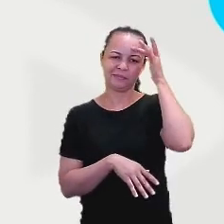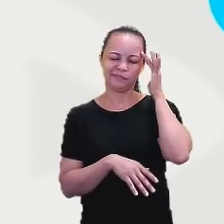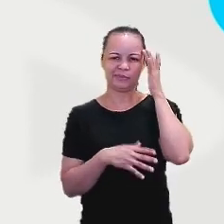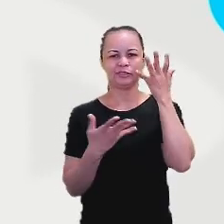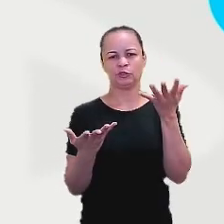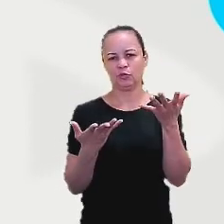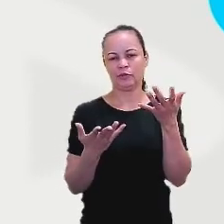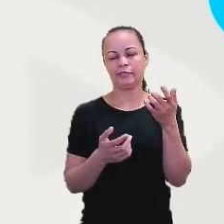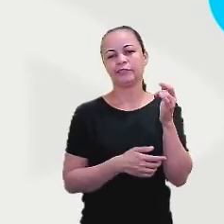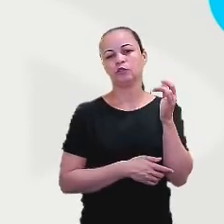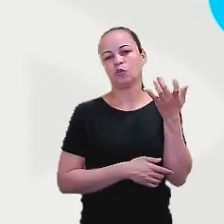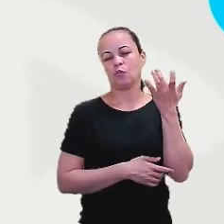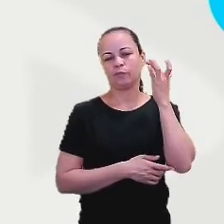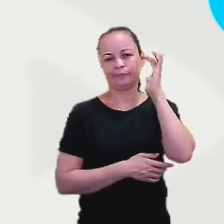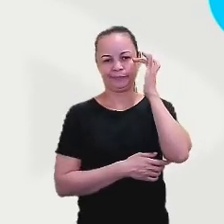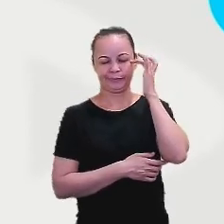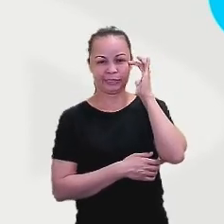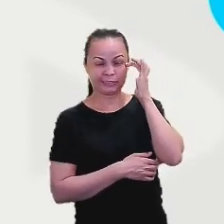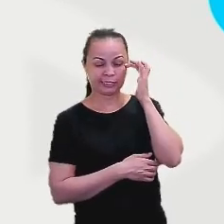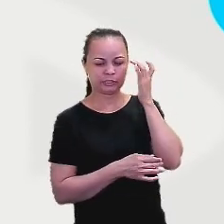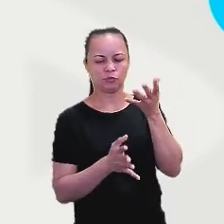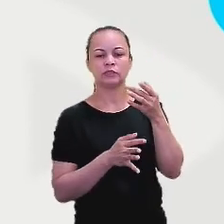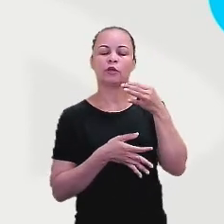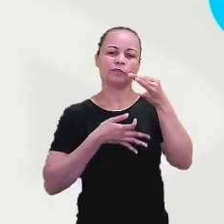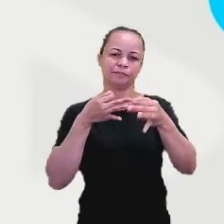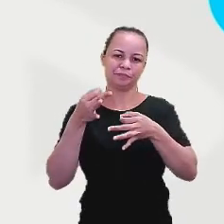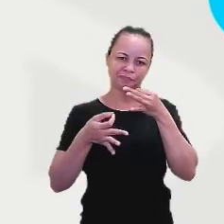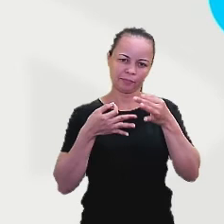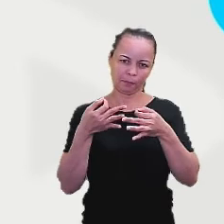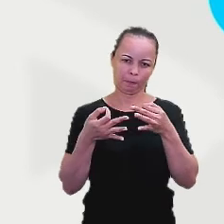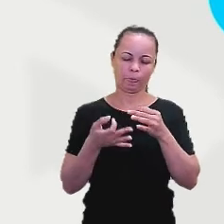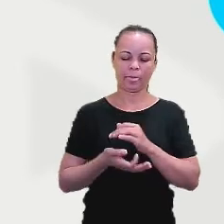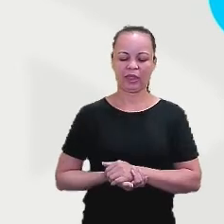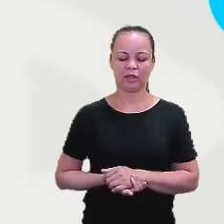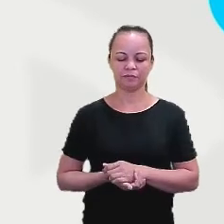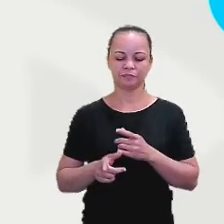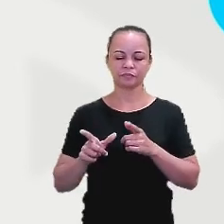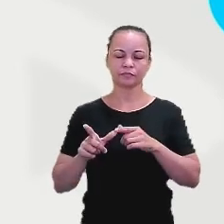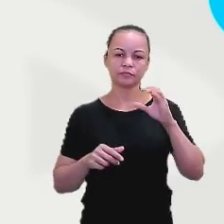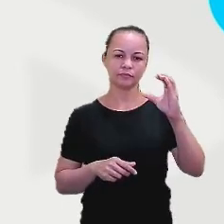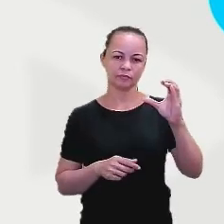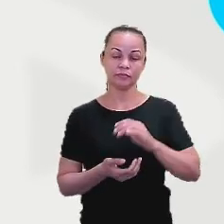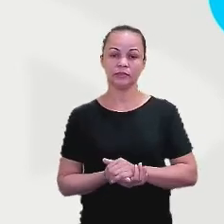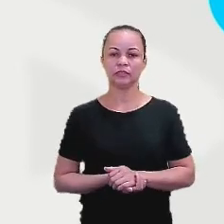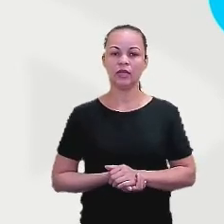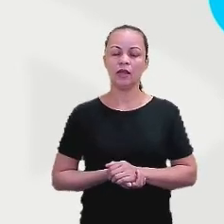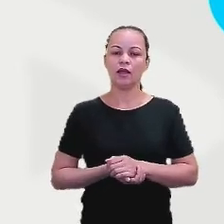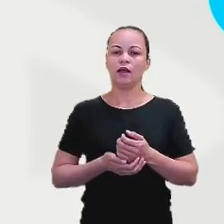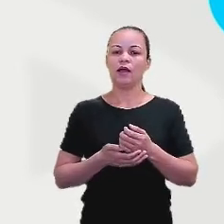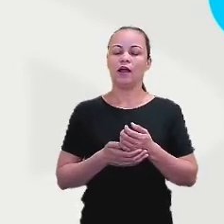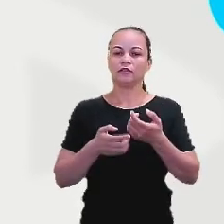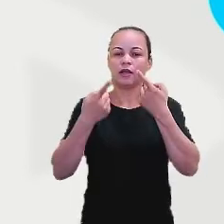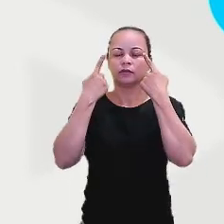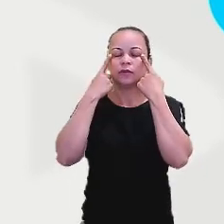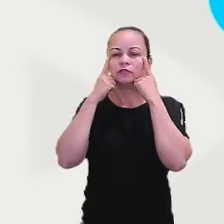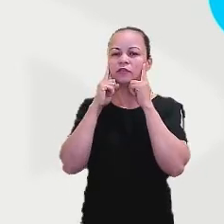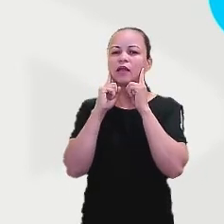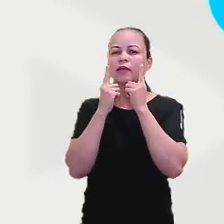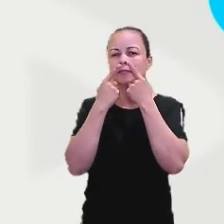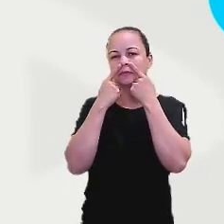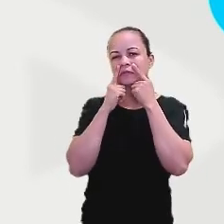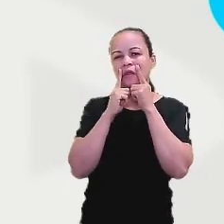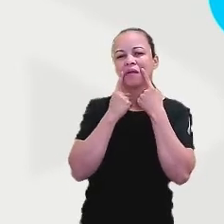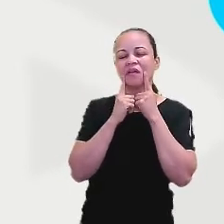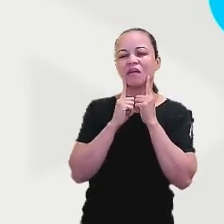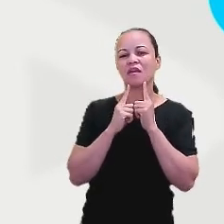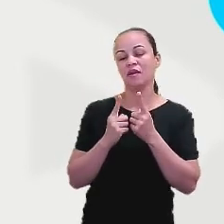falando de achar, então, nesse caso aí, é uma opinião, né? Letra C. As lágrimas desciam pelo seu nariz, é um